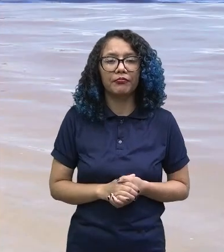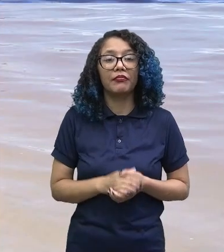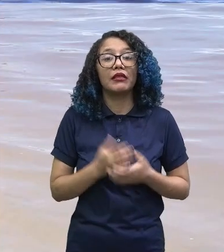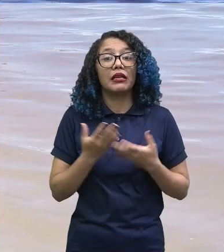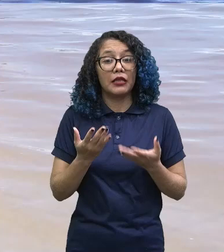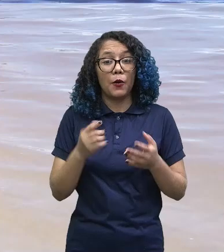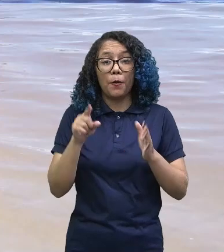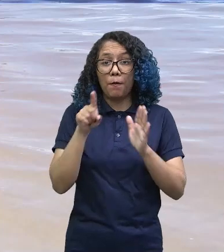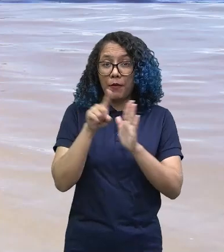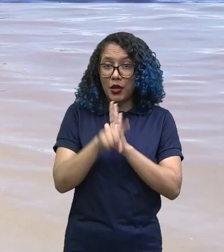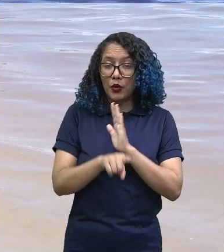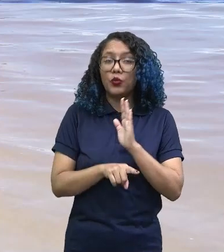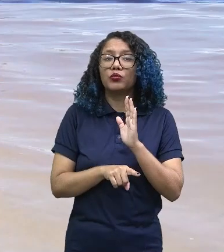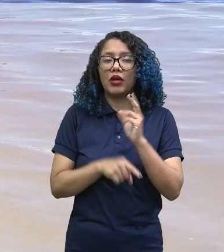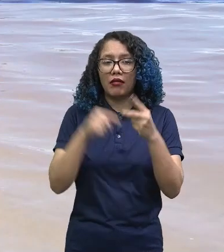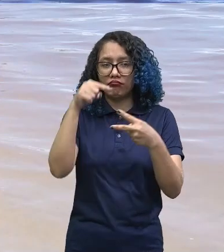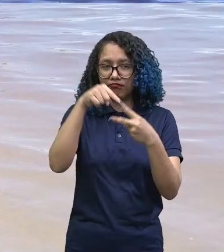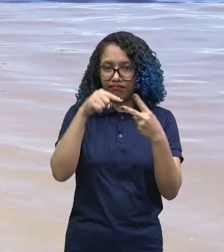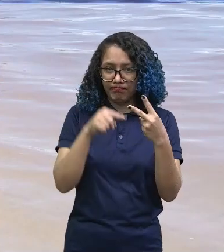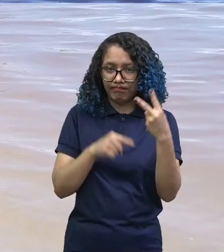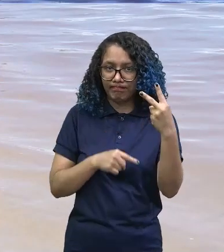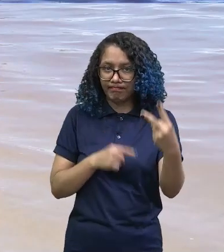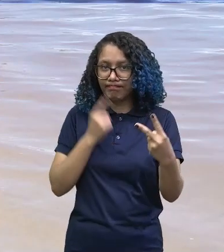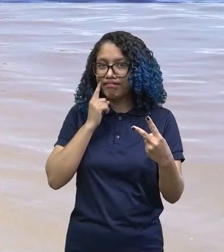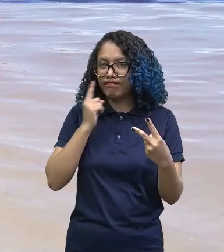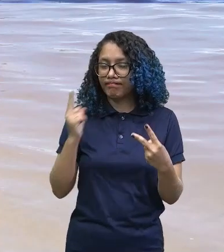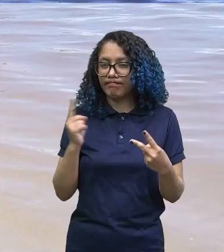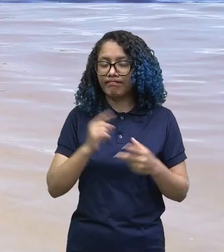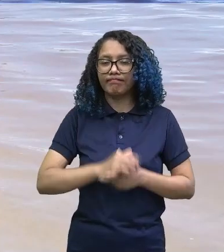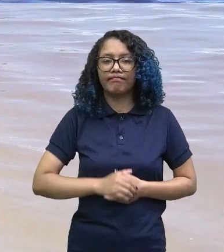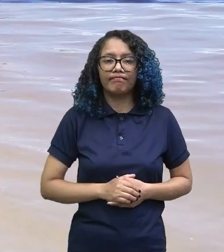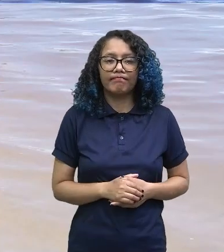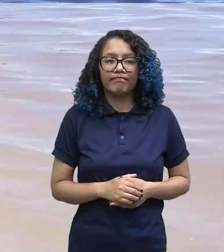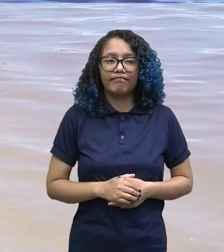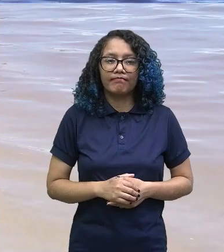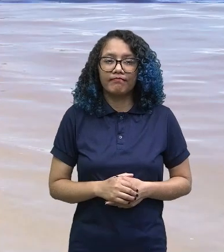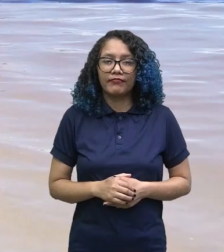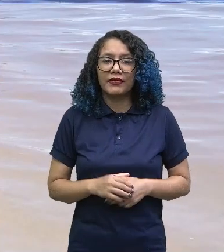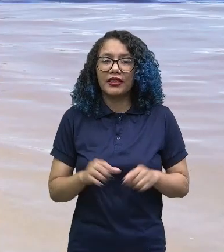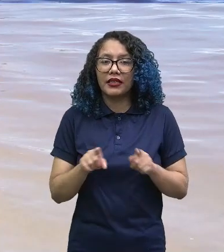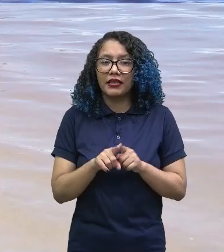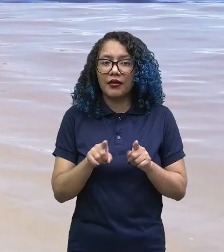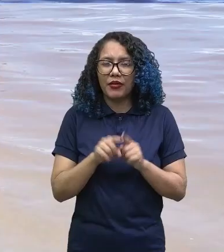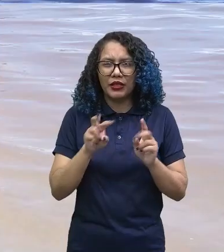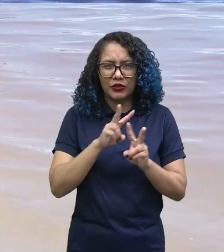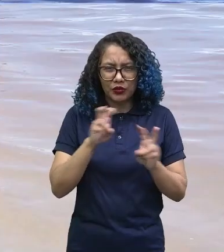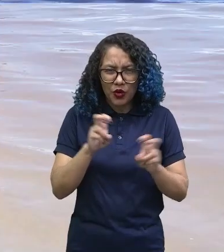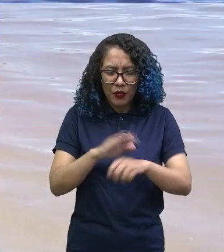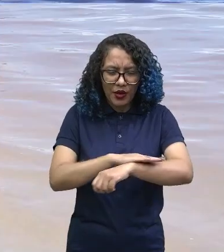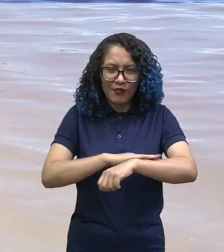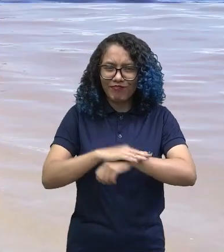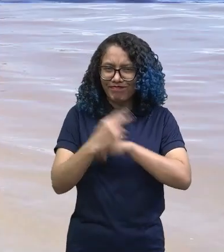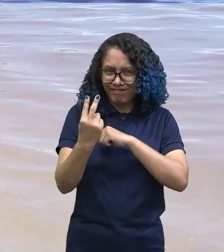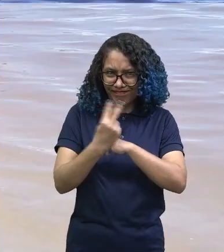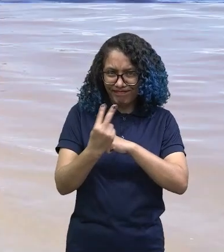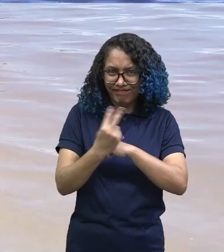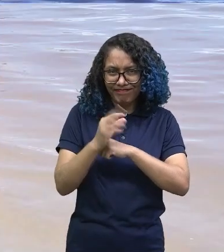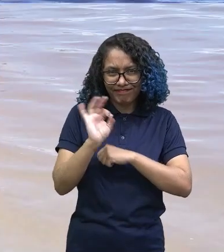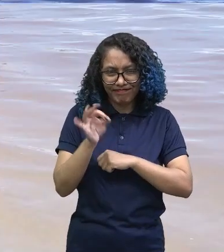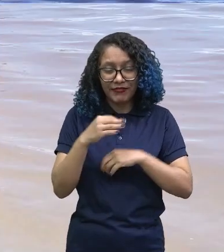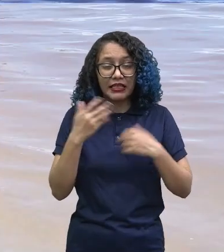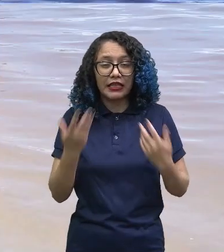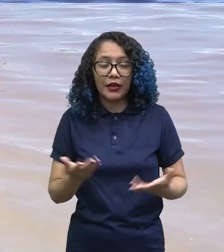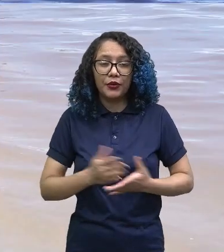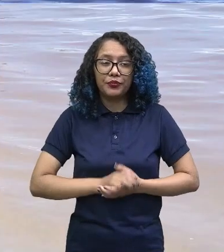dois questionamentos e com essa pitadinha aí sobre o protetor. Isso né? mesmo, né? E aí também, né, a gente